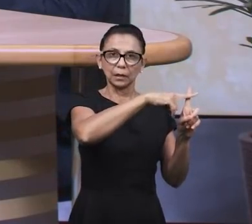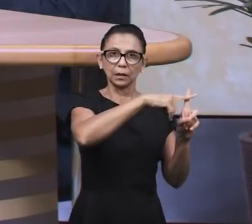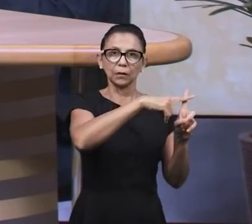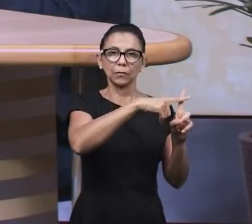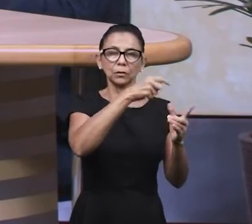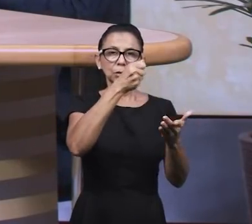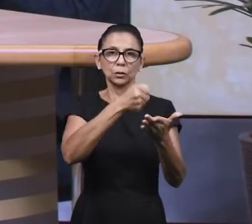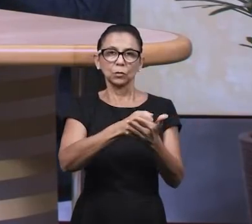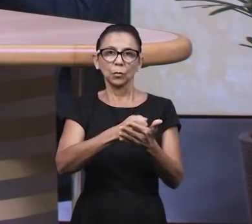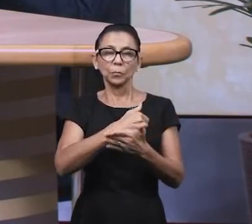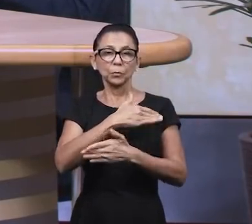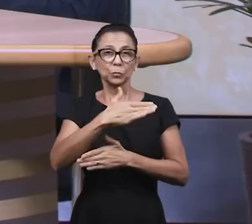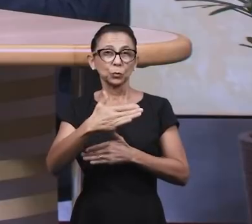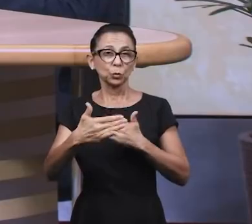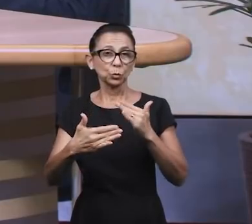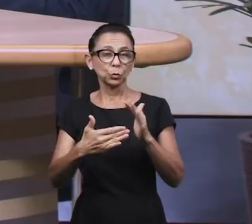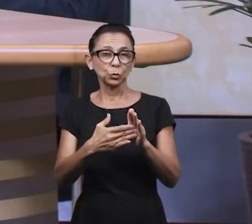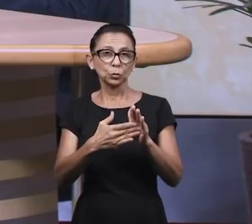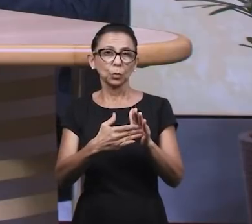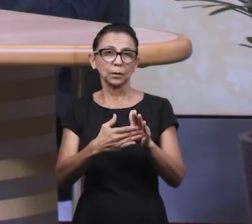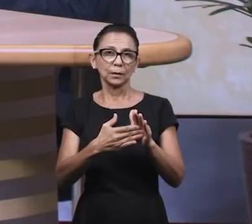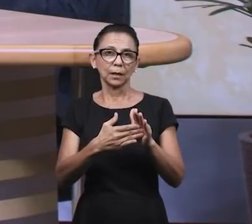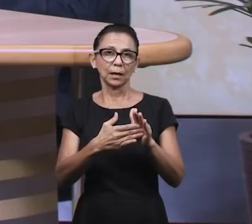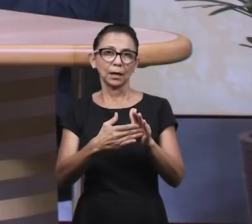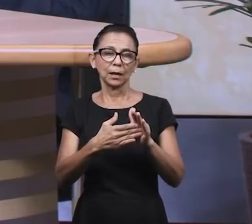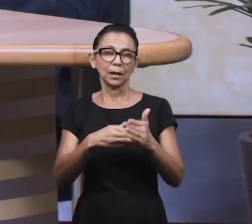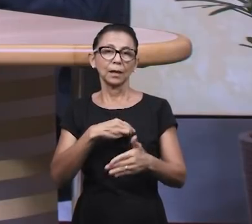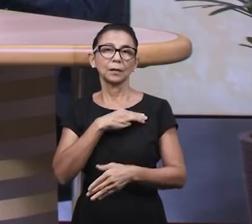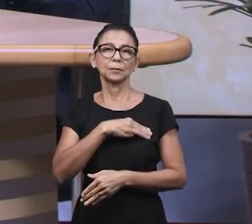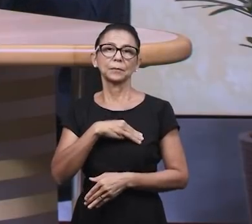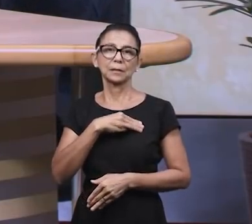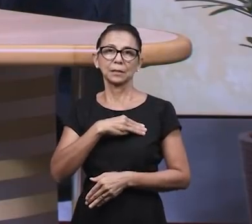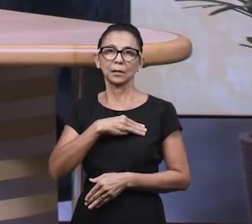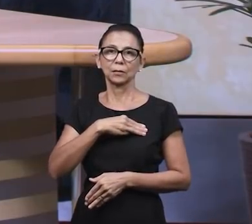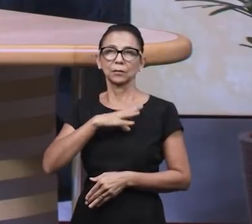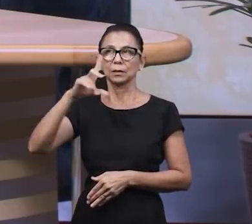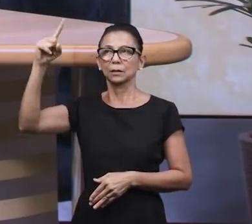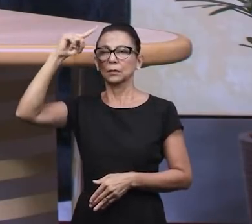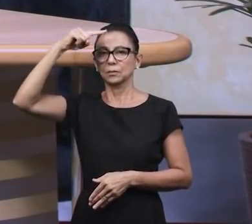consumado e entregou o seu espírito na mão do Pai, naquele momento,